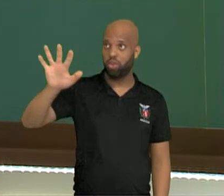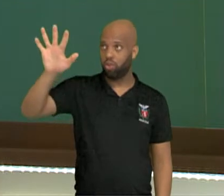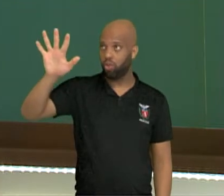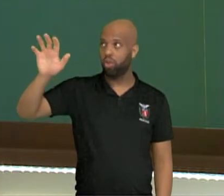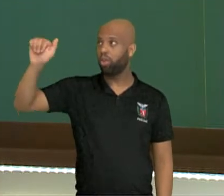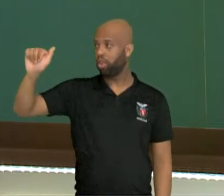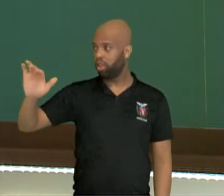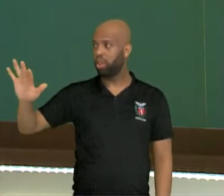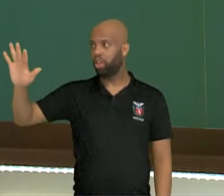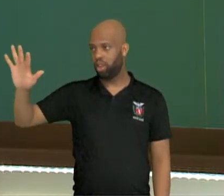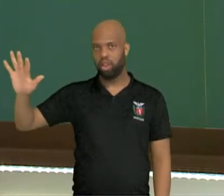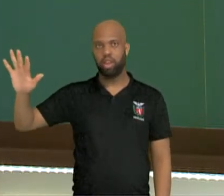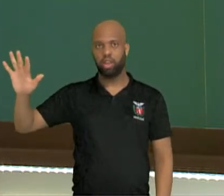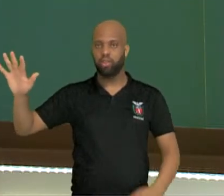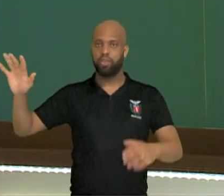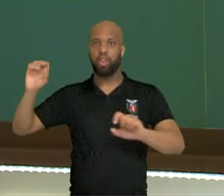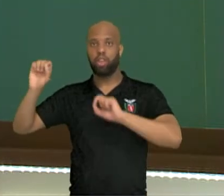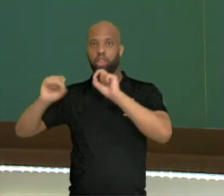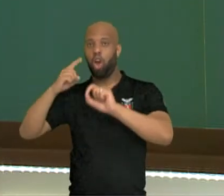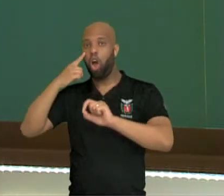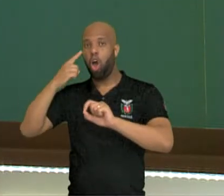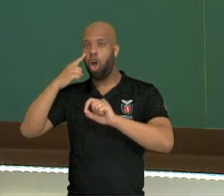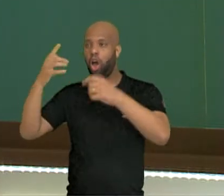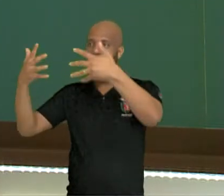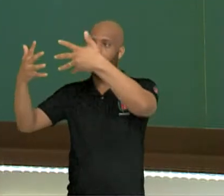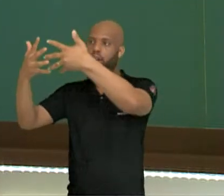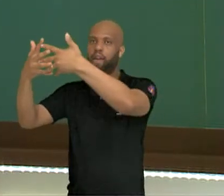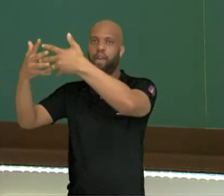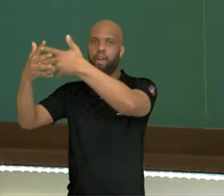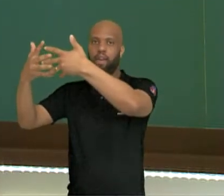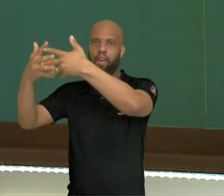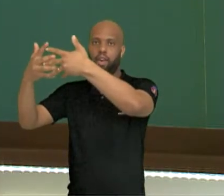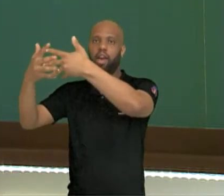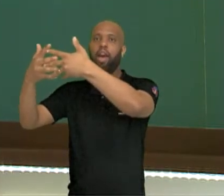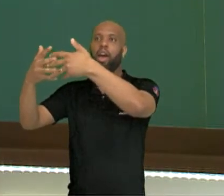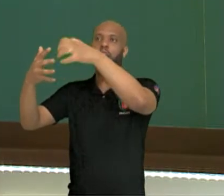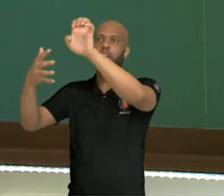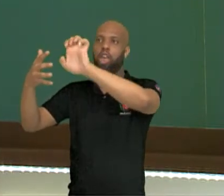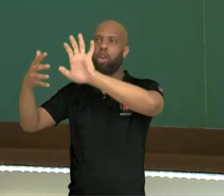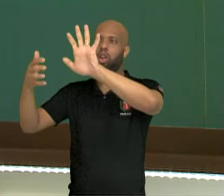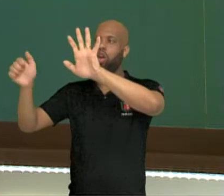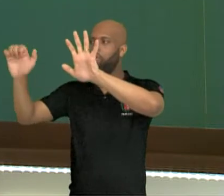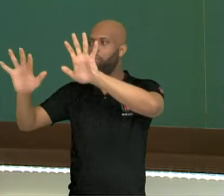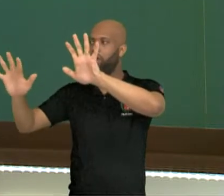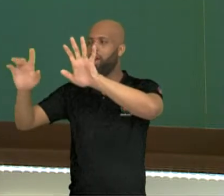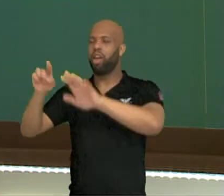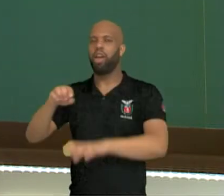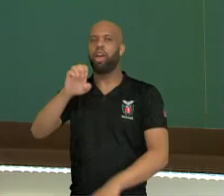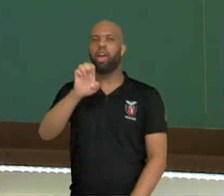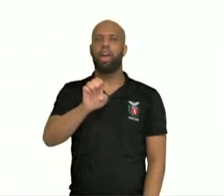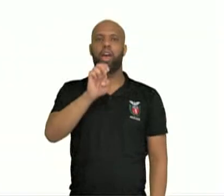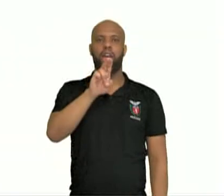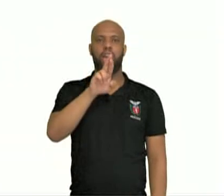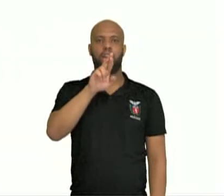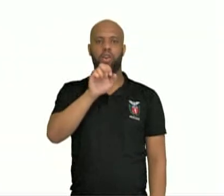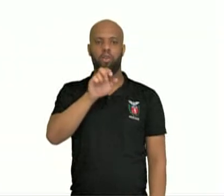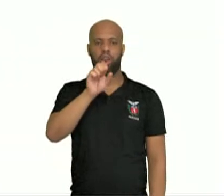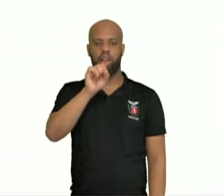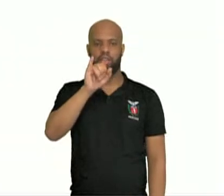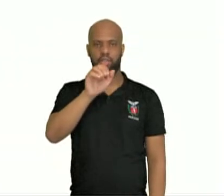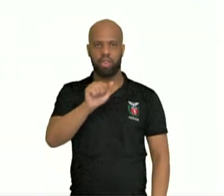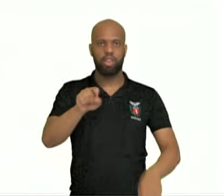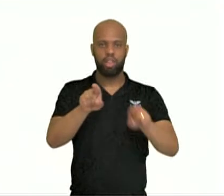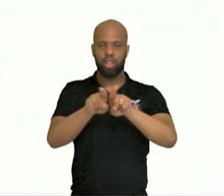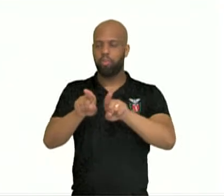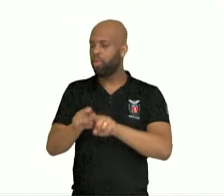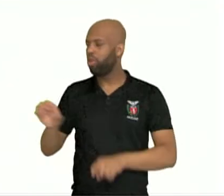e a Ásia, que formam um único bloco chamado Eurásia, a Oceania e a Antártida. Então, nós temos